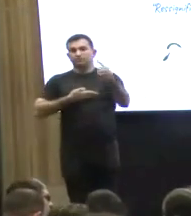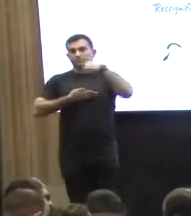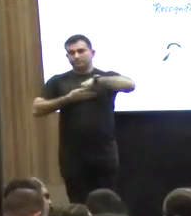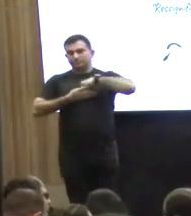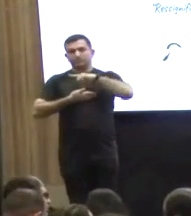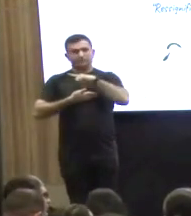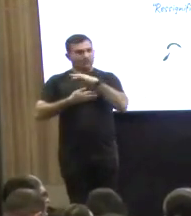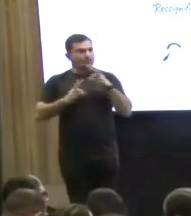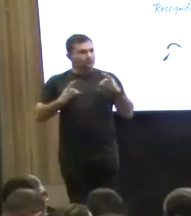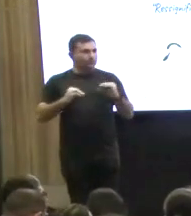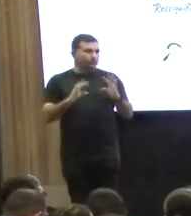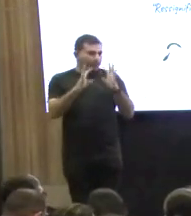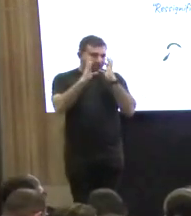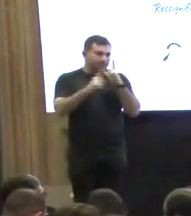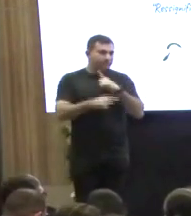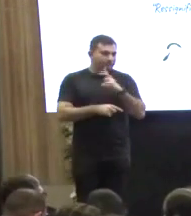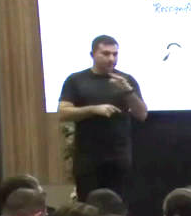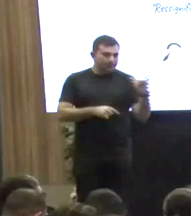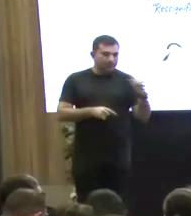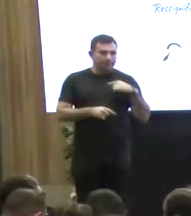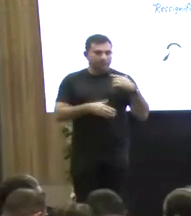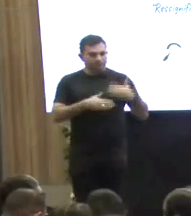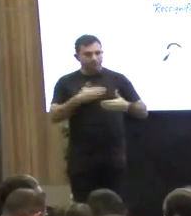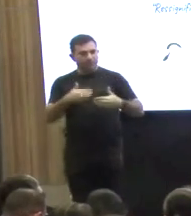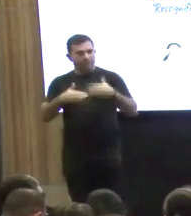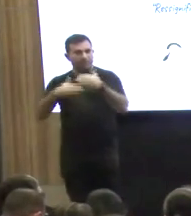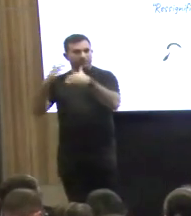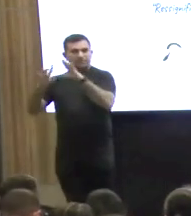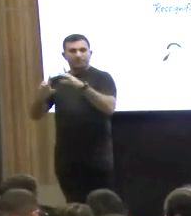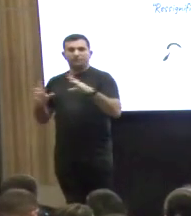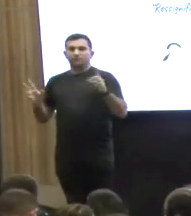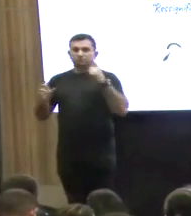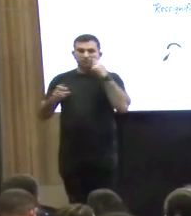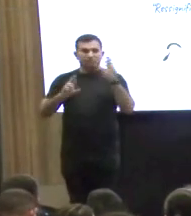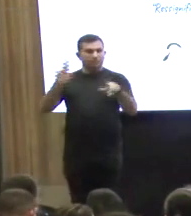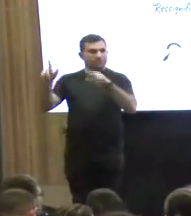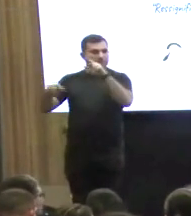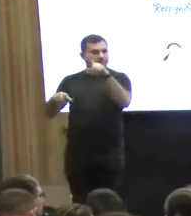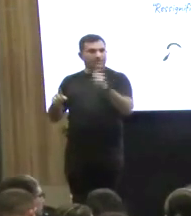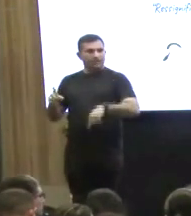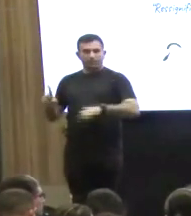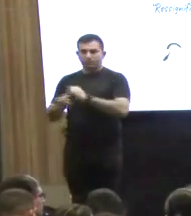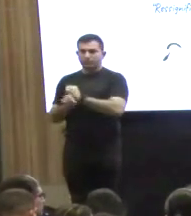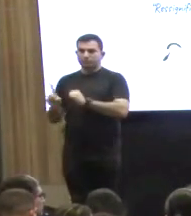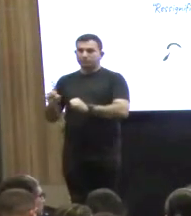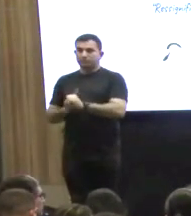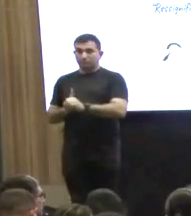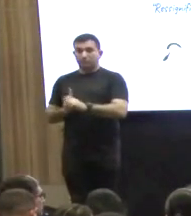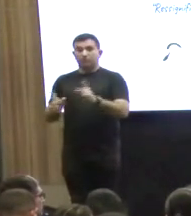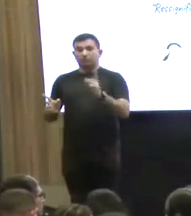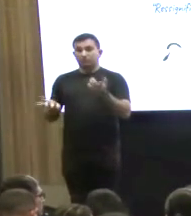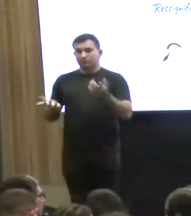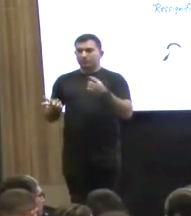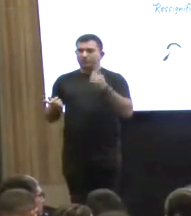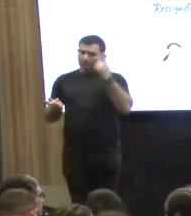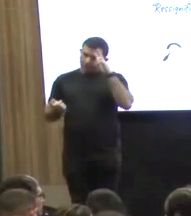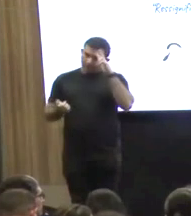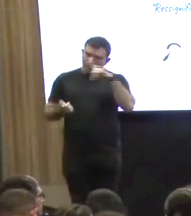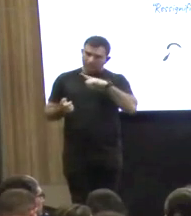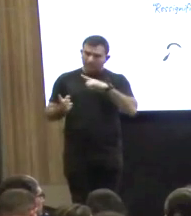vai conformando essa construção que nós podemos entender como diferenças. E isso tudo está dentro da escola. Então, o que eu quero chamar